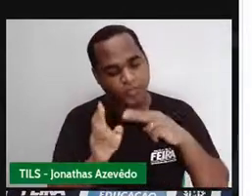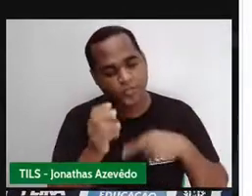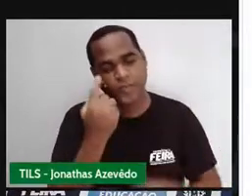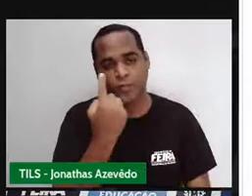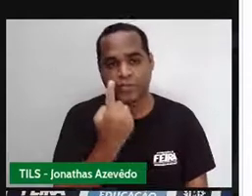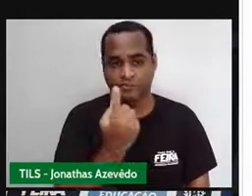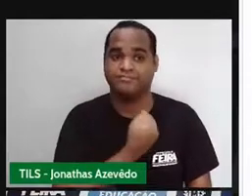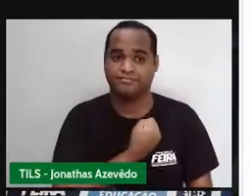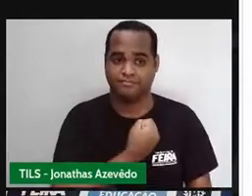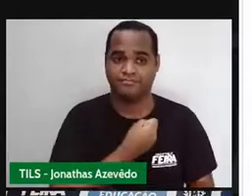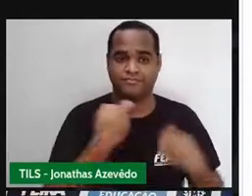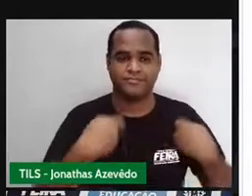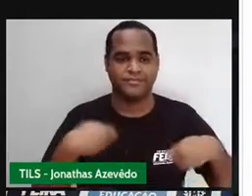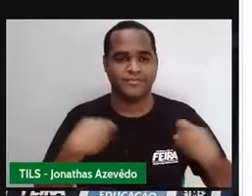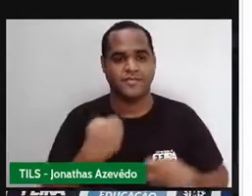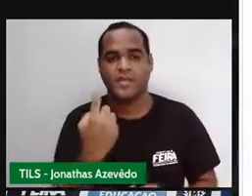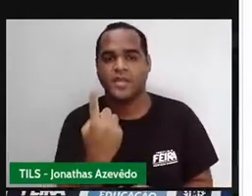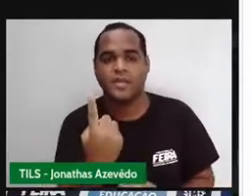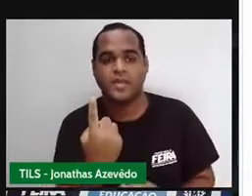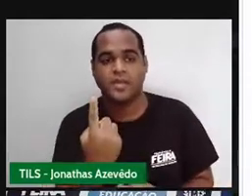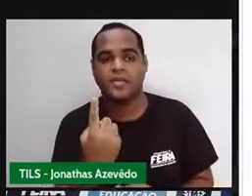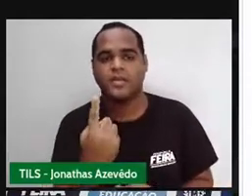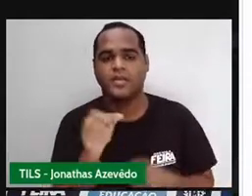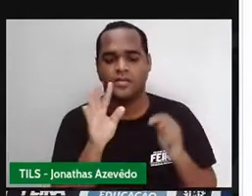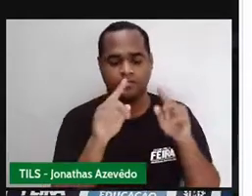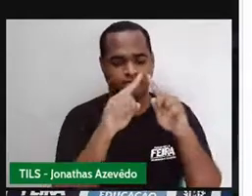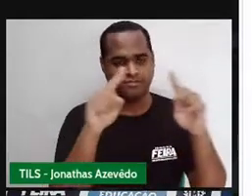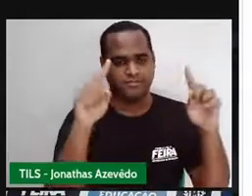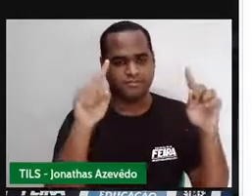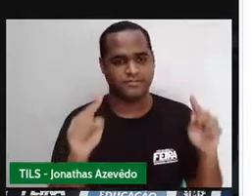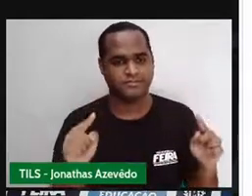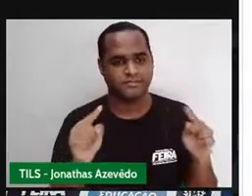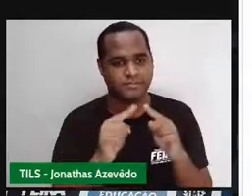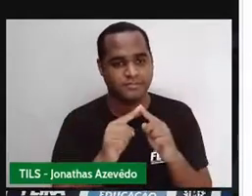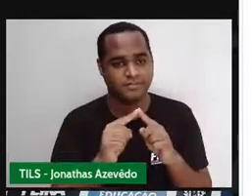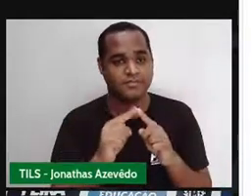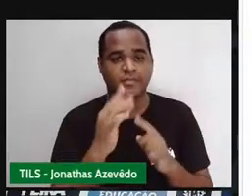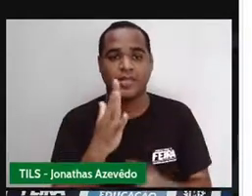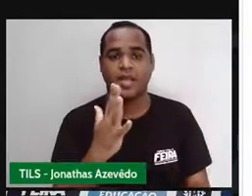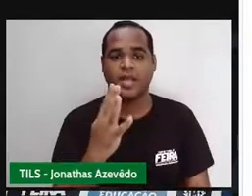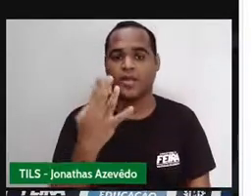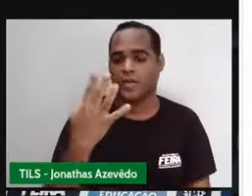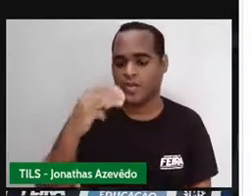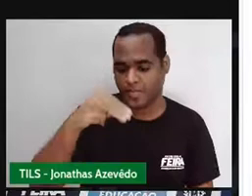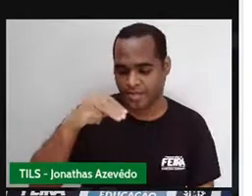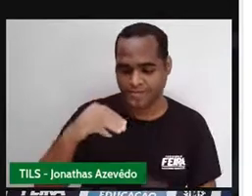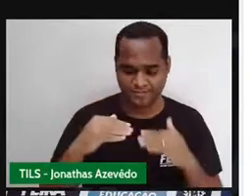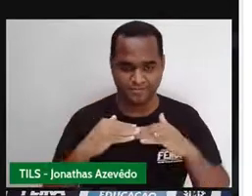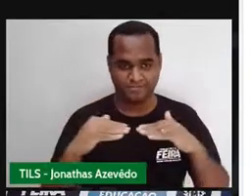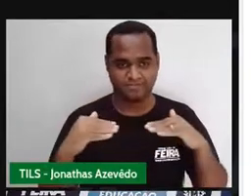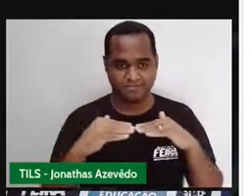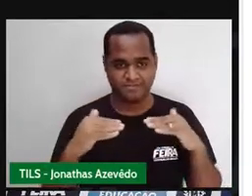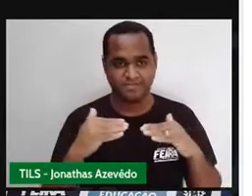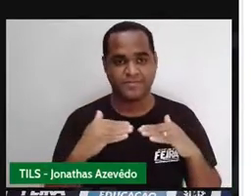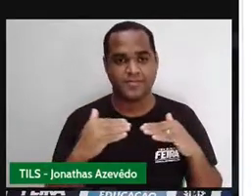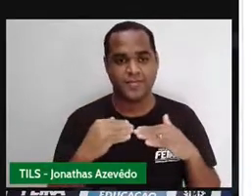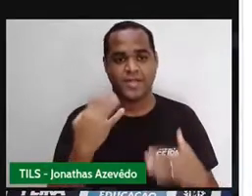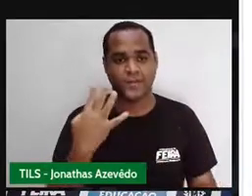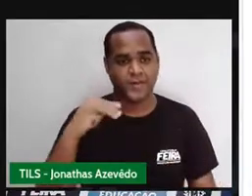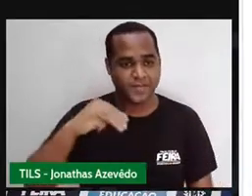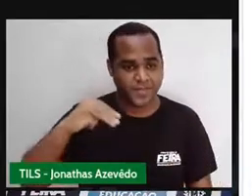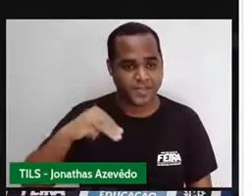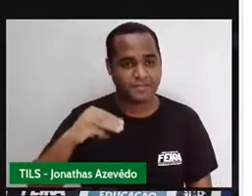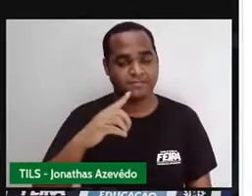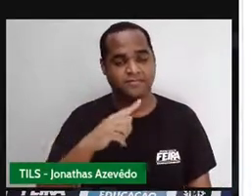quarto um Esse quarto um é um retângulo um retângulo de base quatro metros ou comprimento